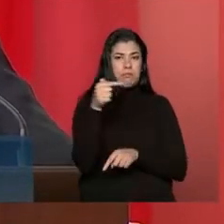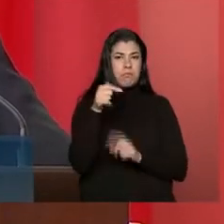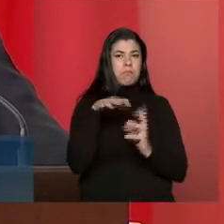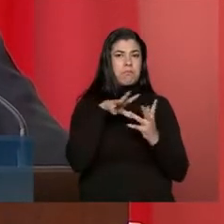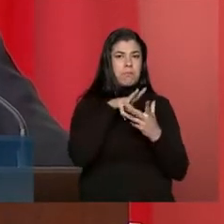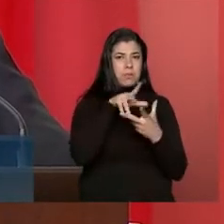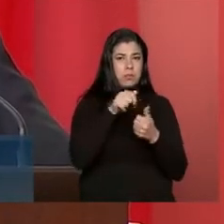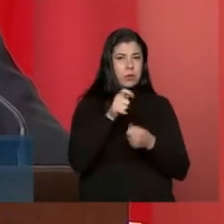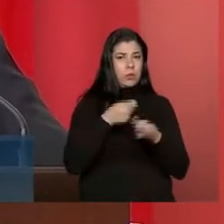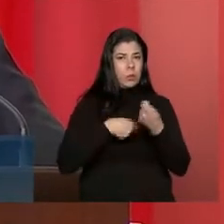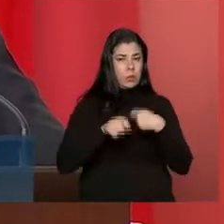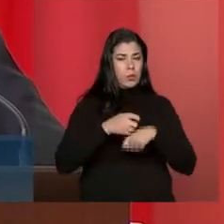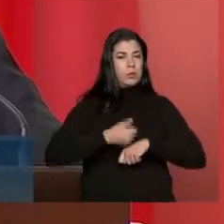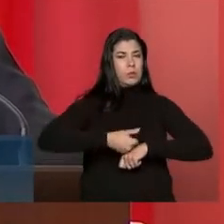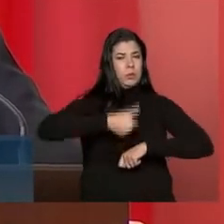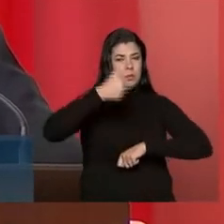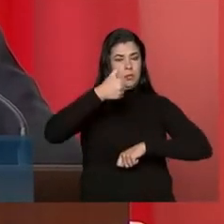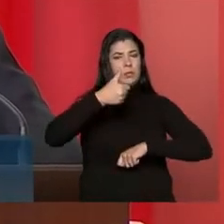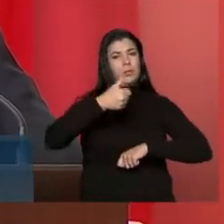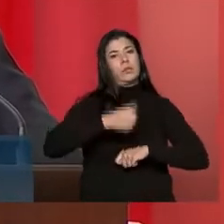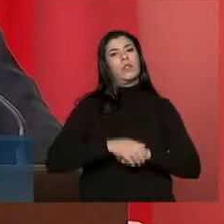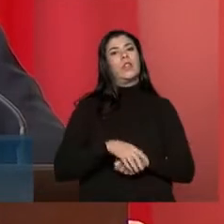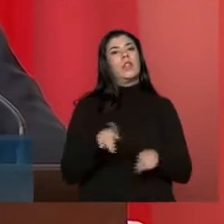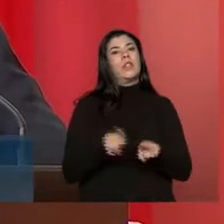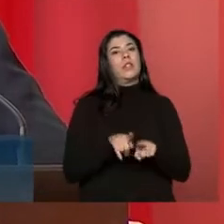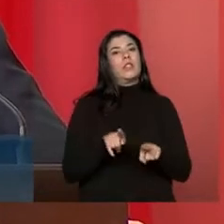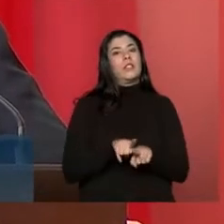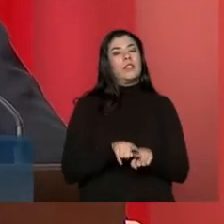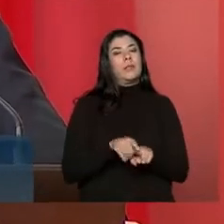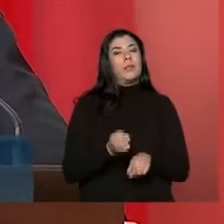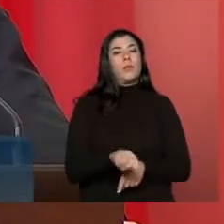o nosso volume